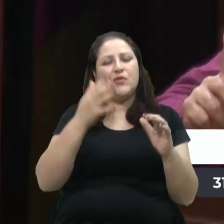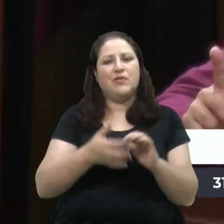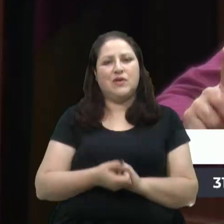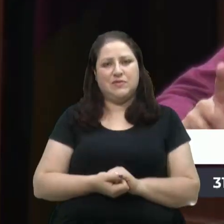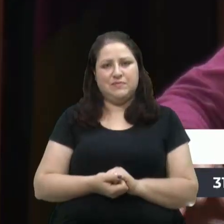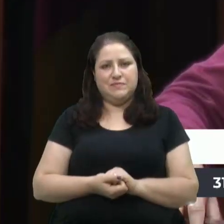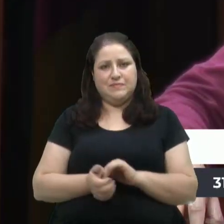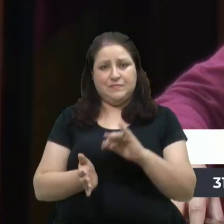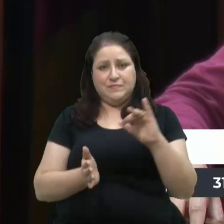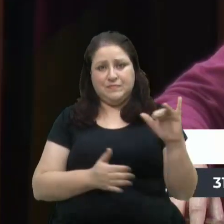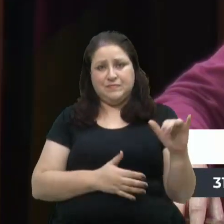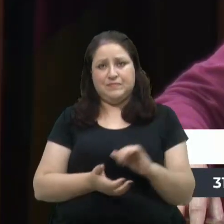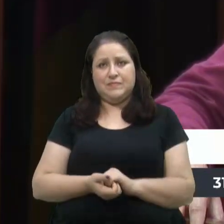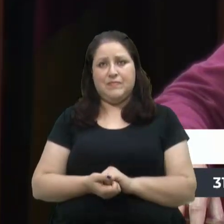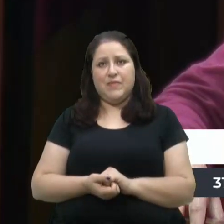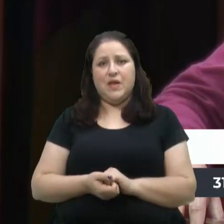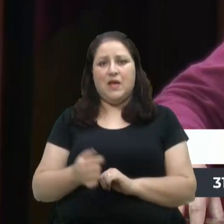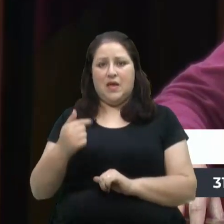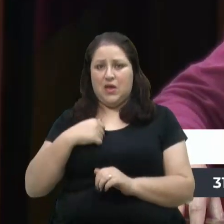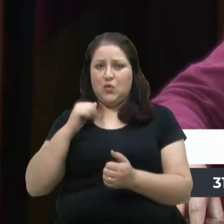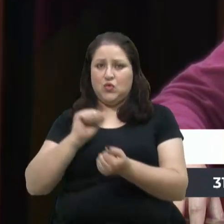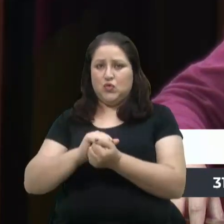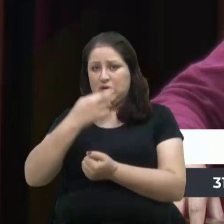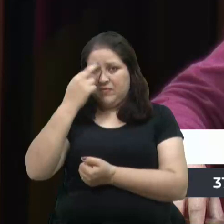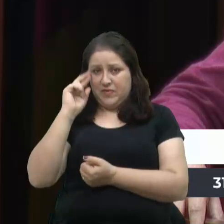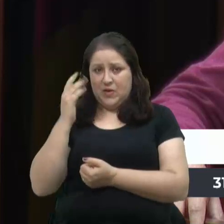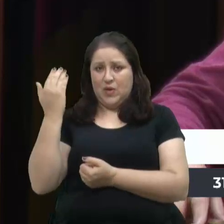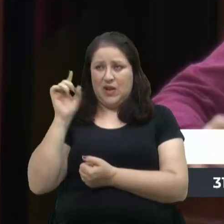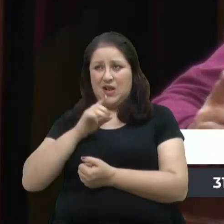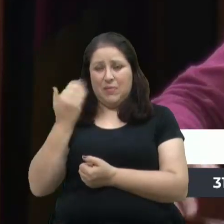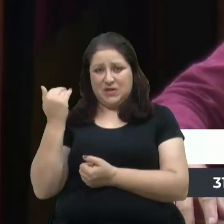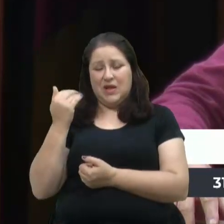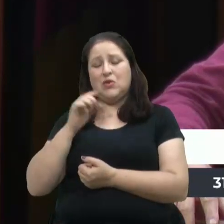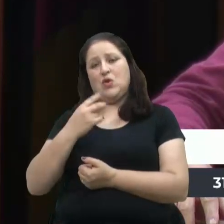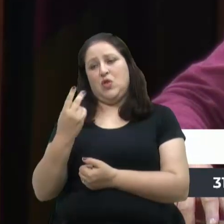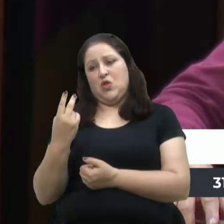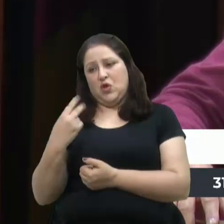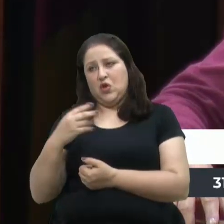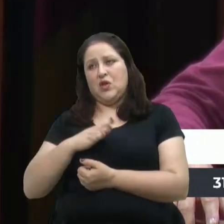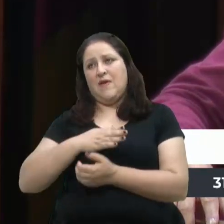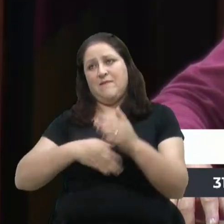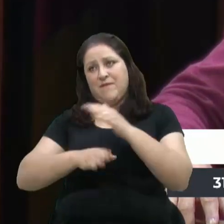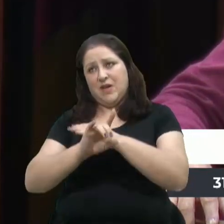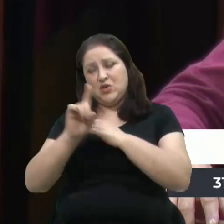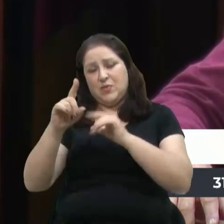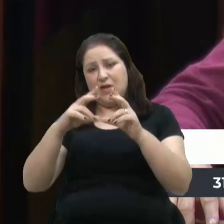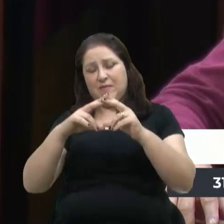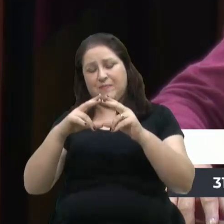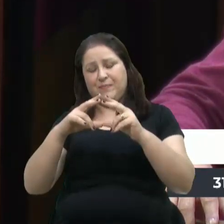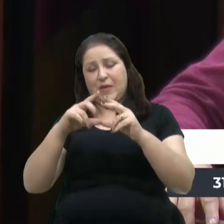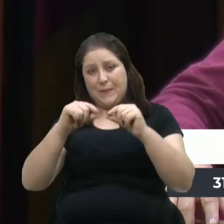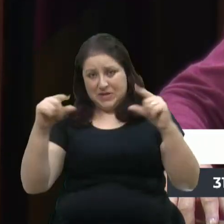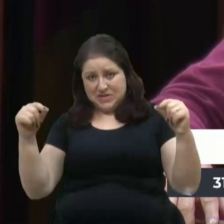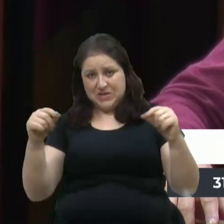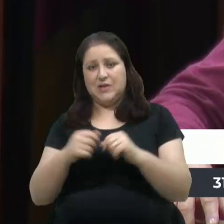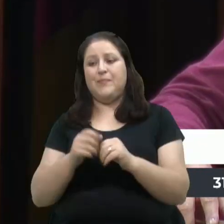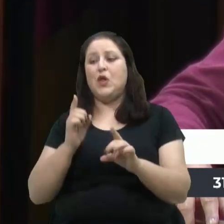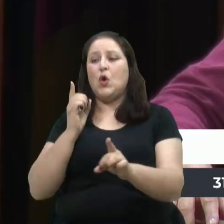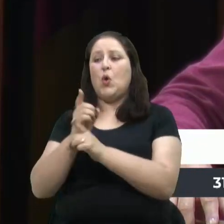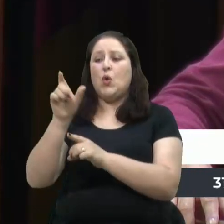Bueno encontramos o prefeito Topázio de Florianópolis né falamos sobre a sua visita lá dessas escolas